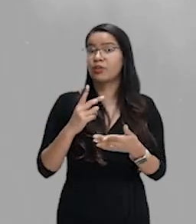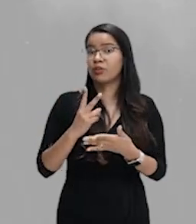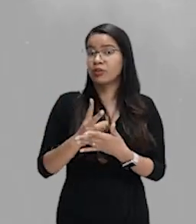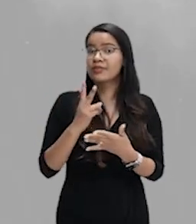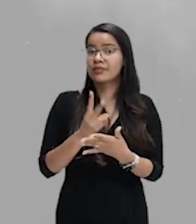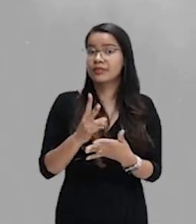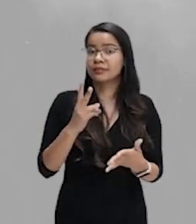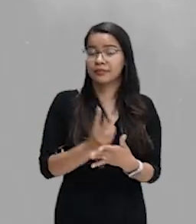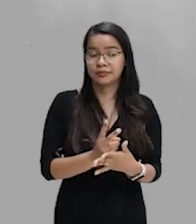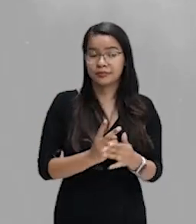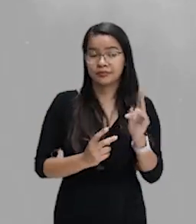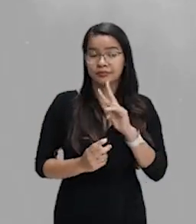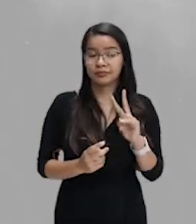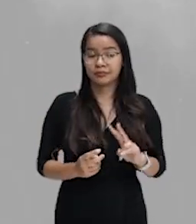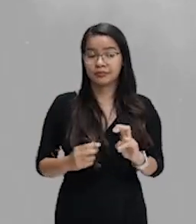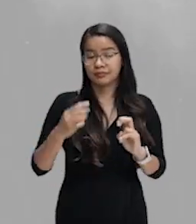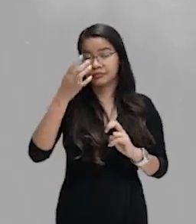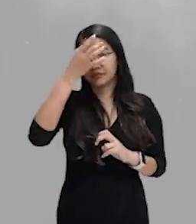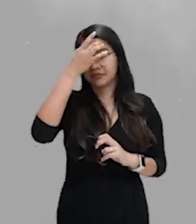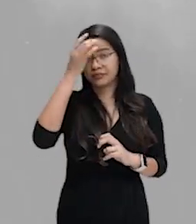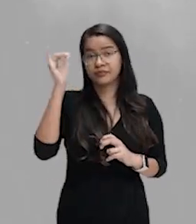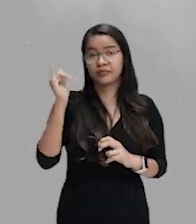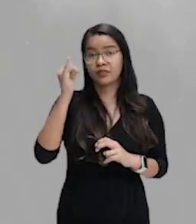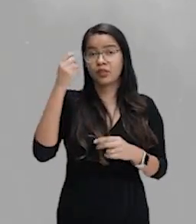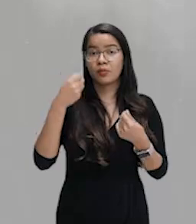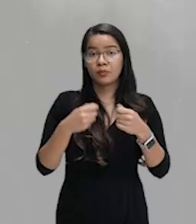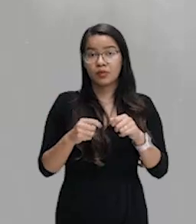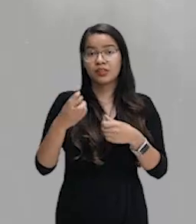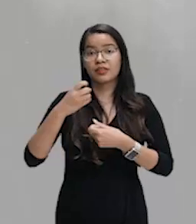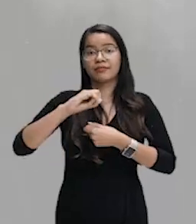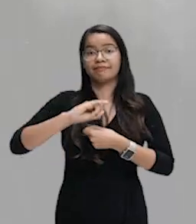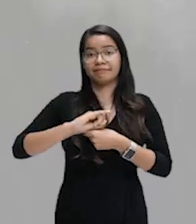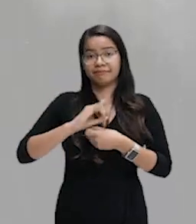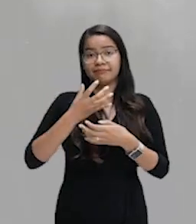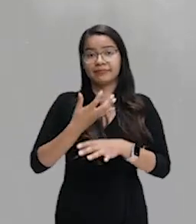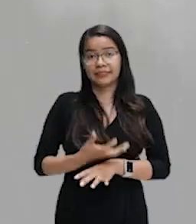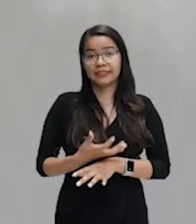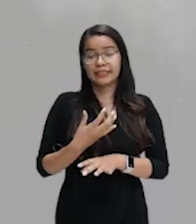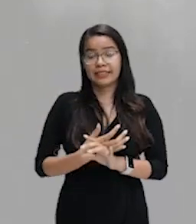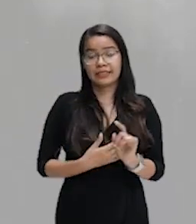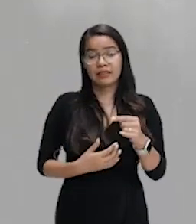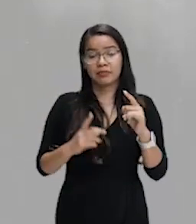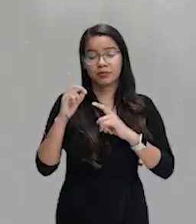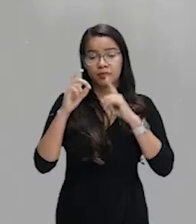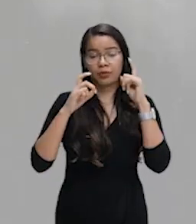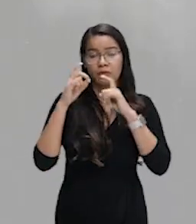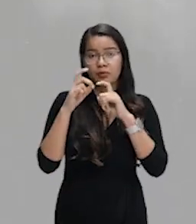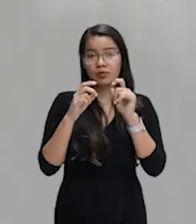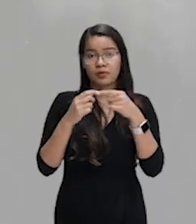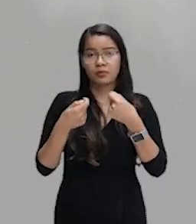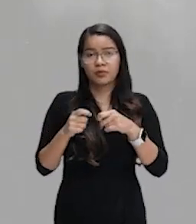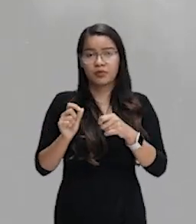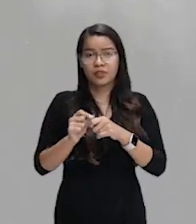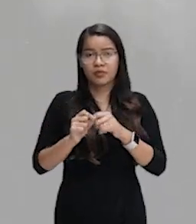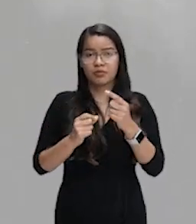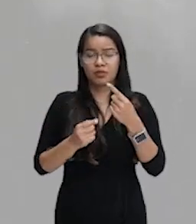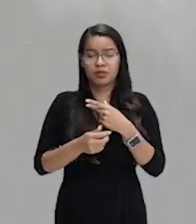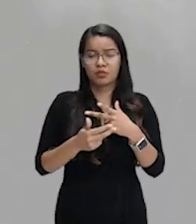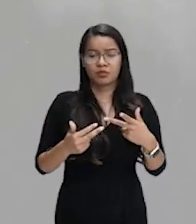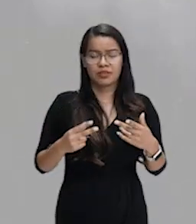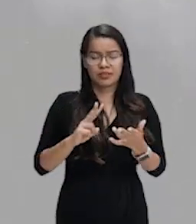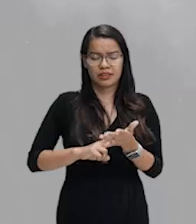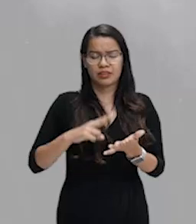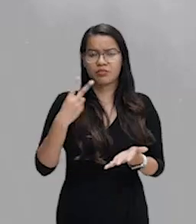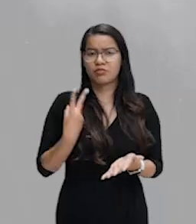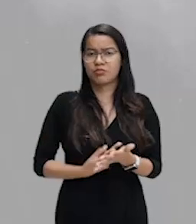Ocasionalmente, esse inconsciente pode pesar, e isso é preocupante, né? Alguns de vocês podem fazer ações. Agora, traduz isso